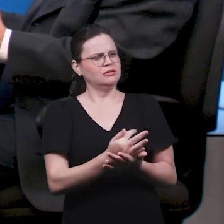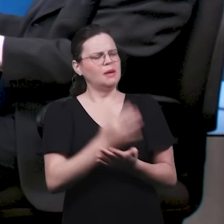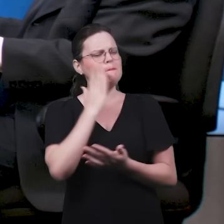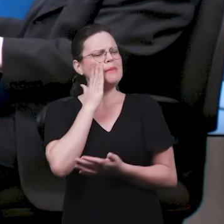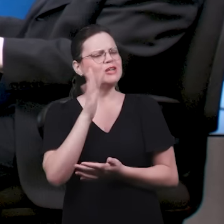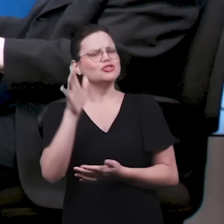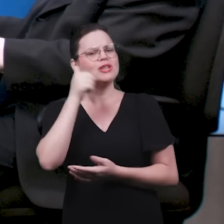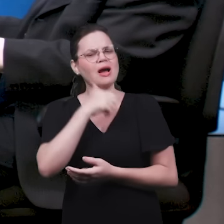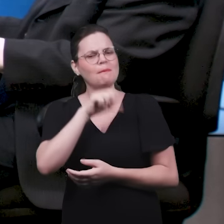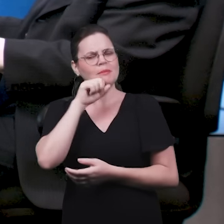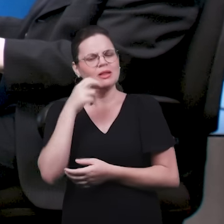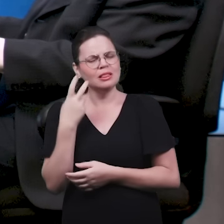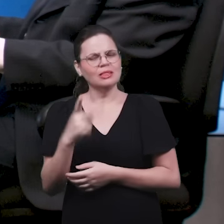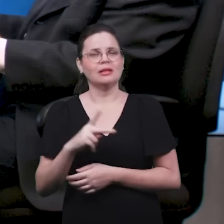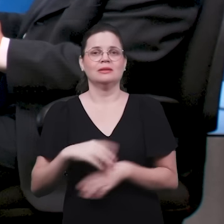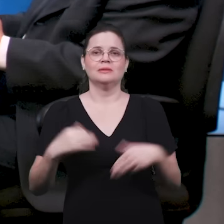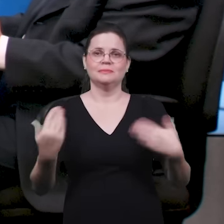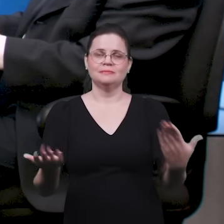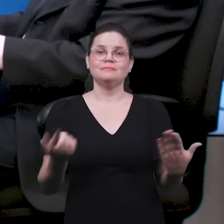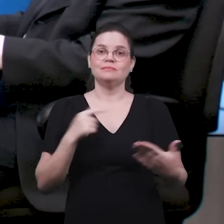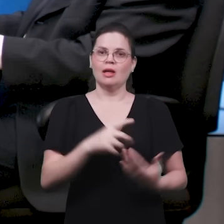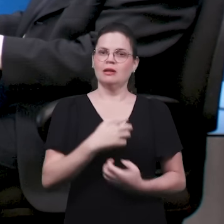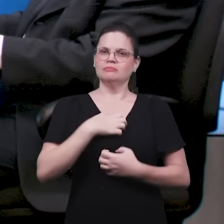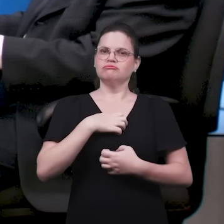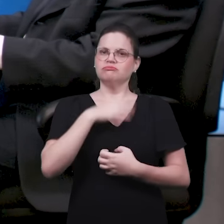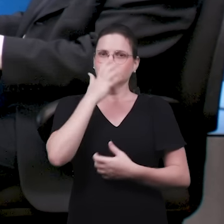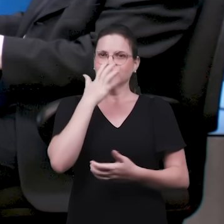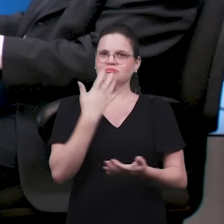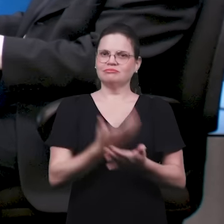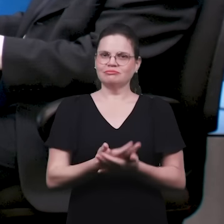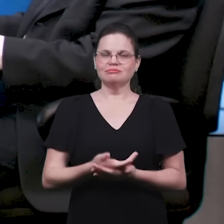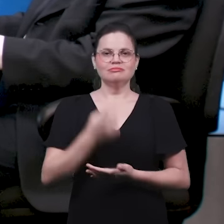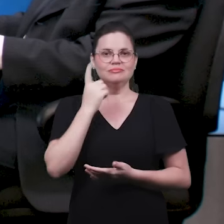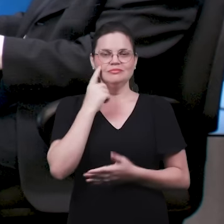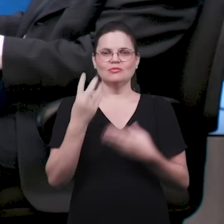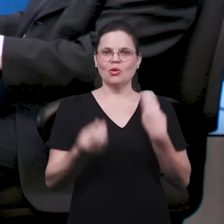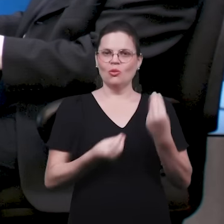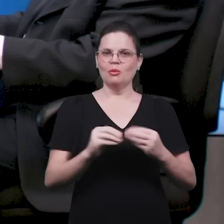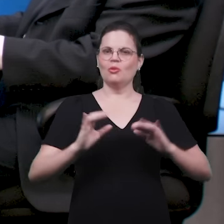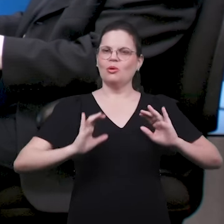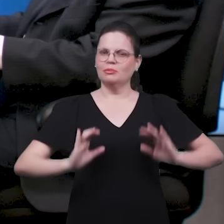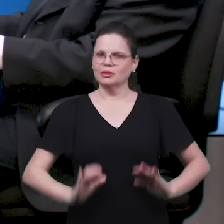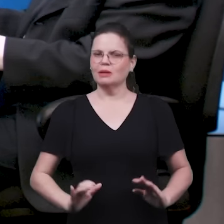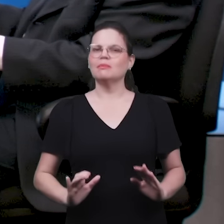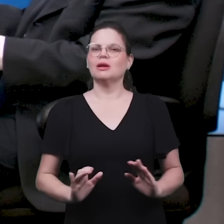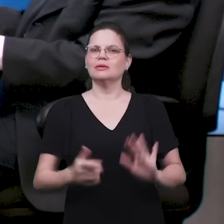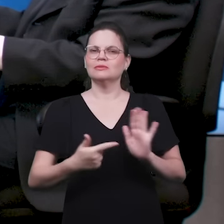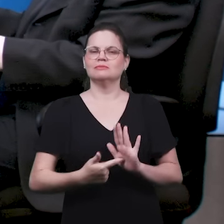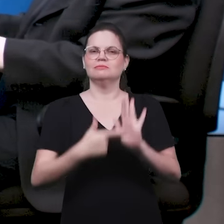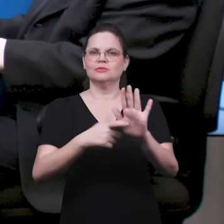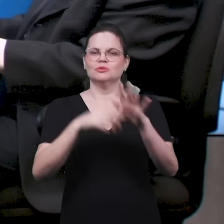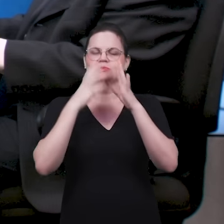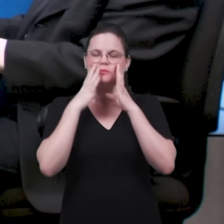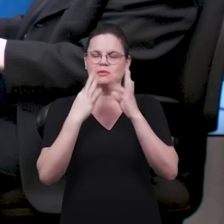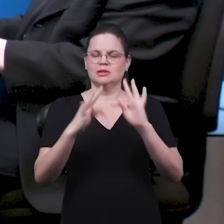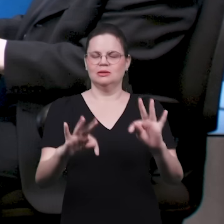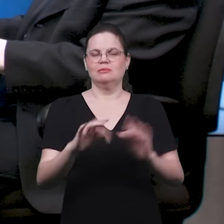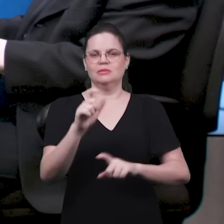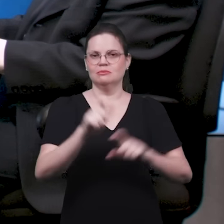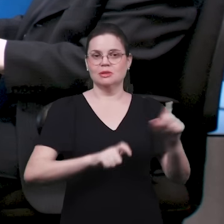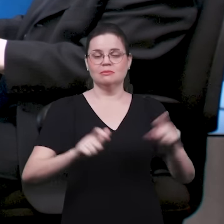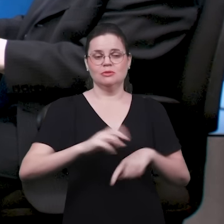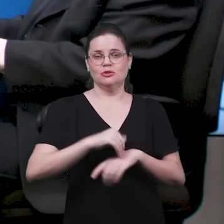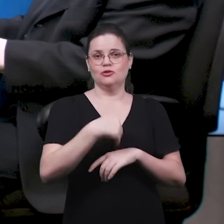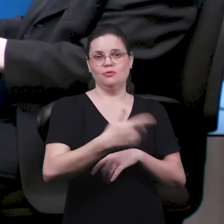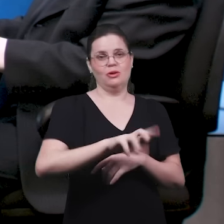imagina então a mãe da criança. Então isso é uma postura, né, que mostra realmente um testemunho para os de fora. Um